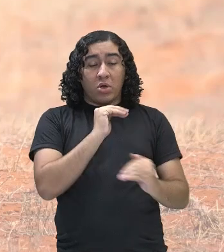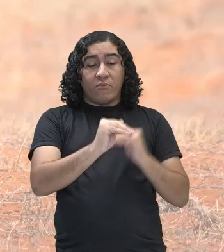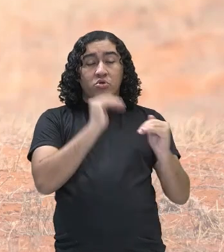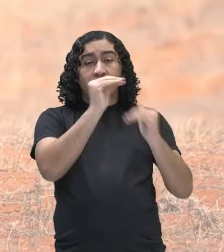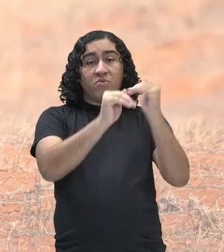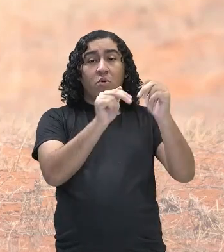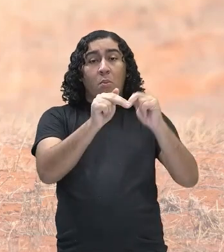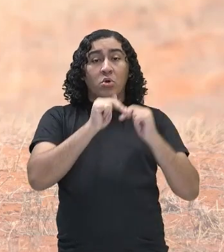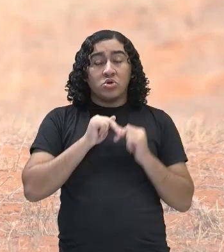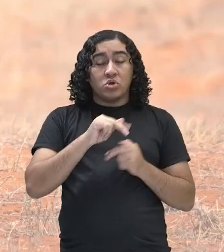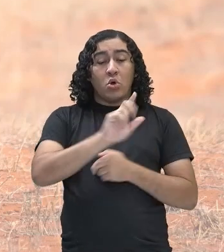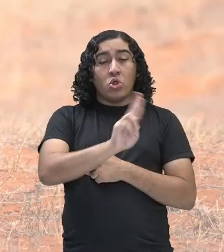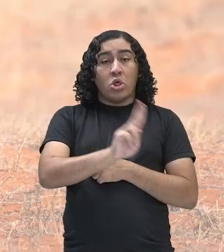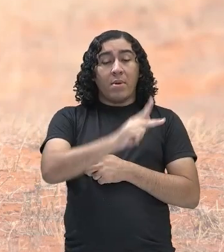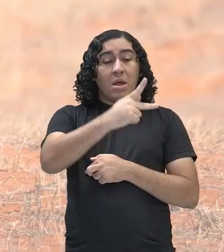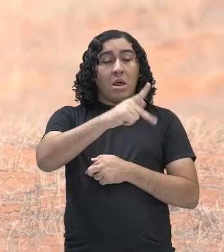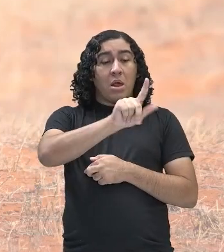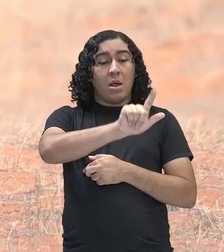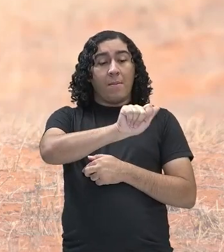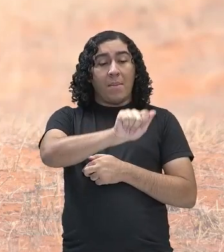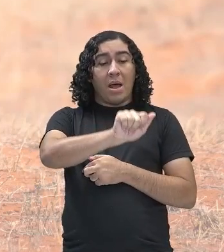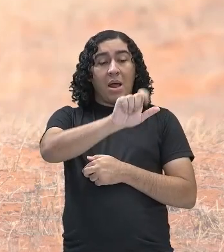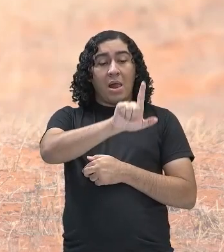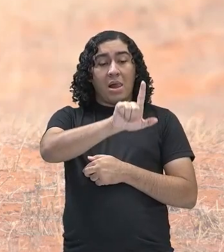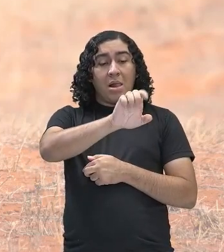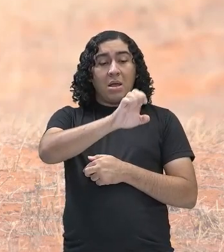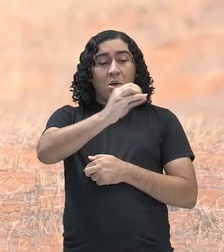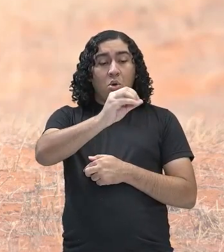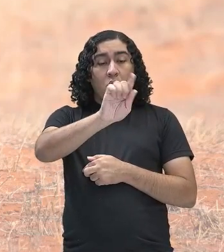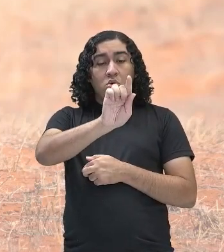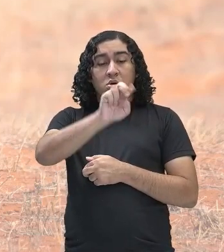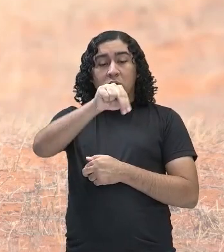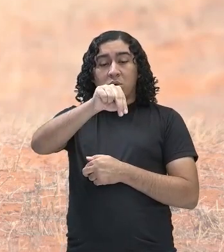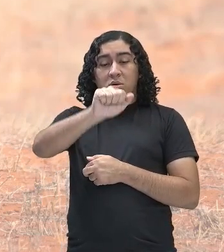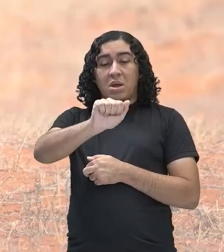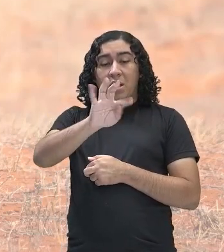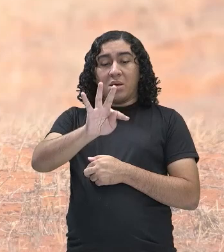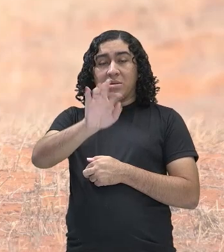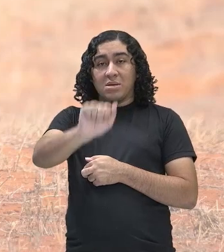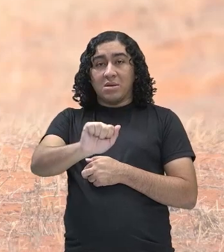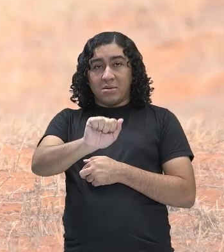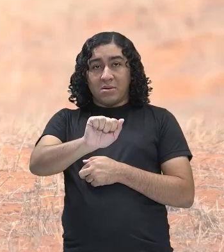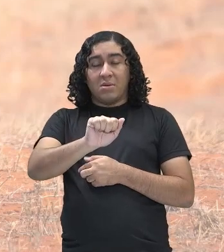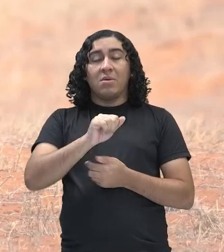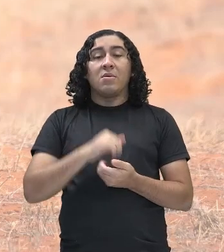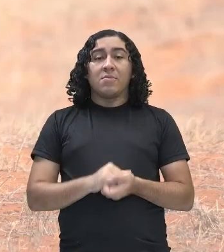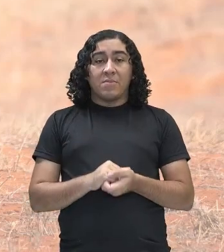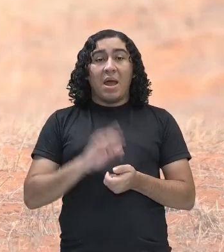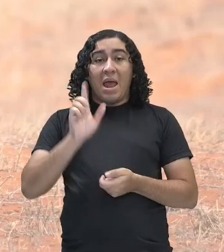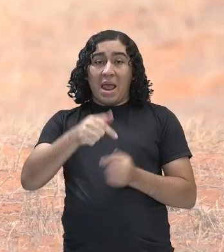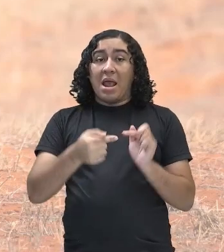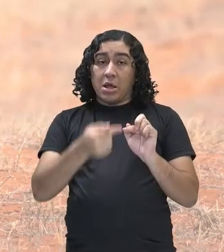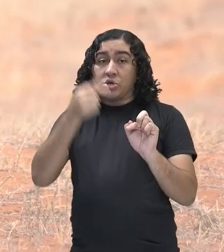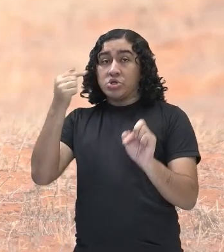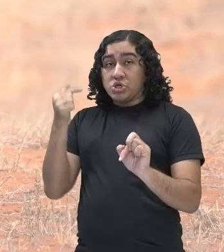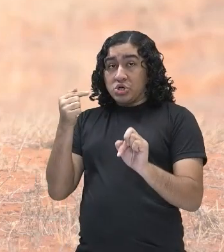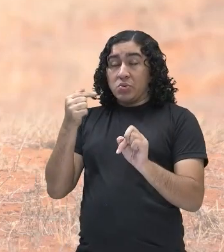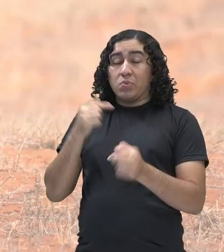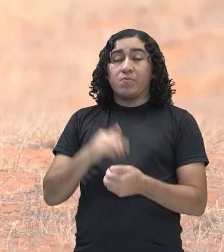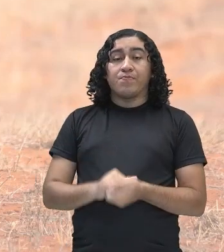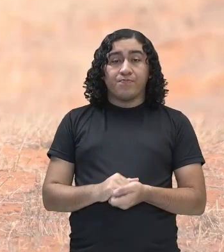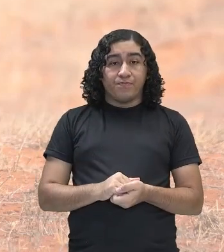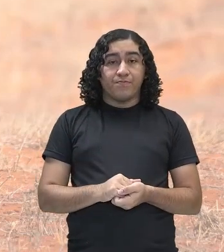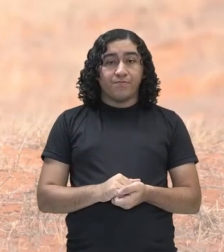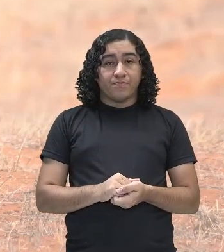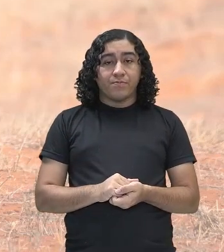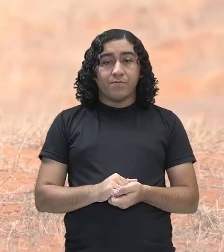nome paleo, que é antigo, e gnatas, que significa mandíbula. Então, são os mandíbula antigo, em contraposto